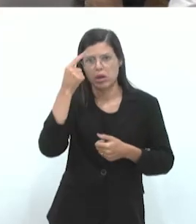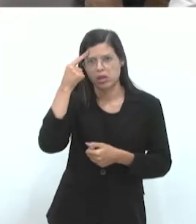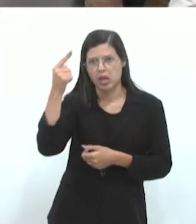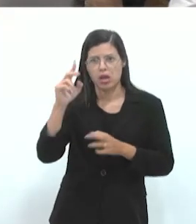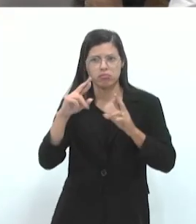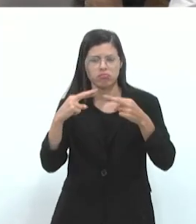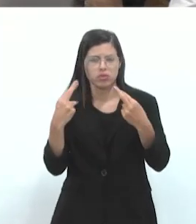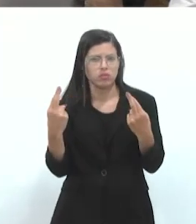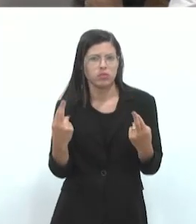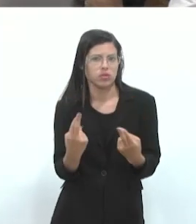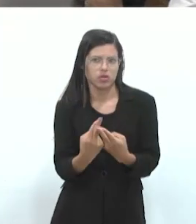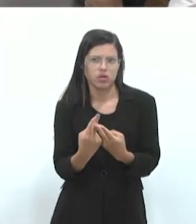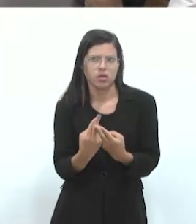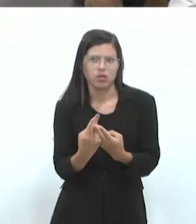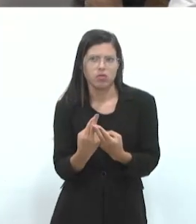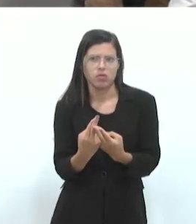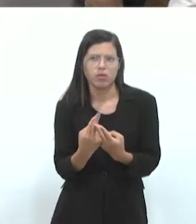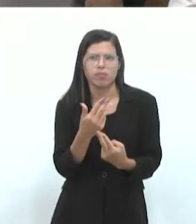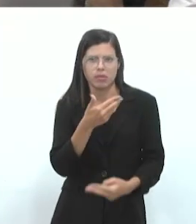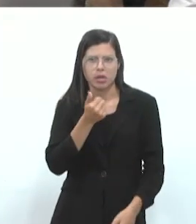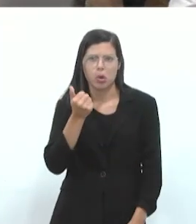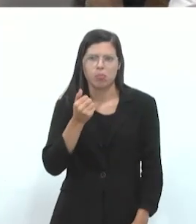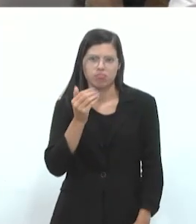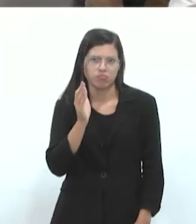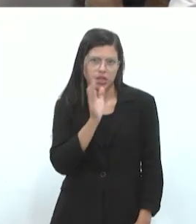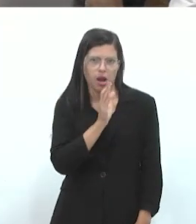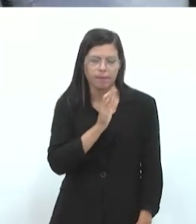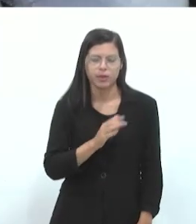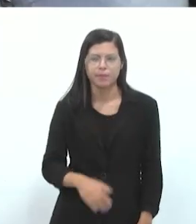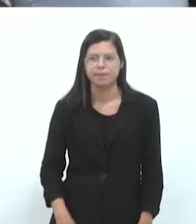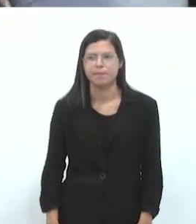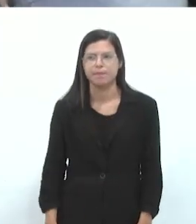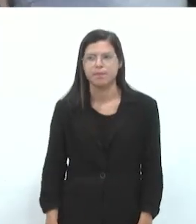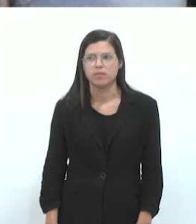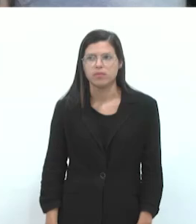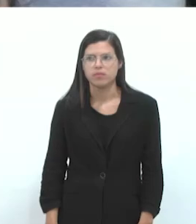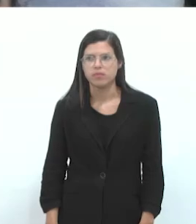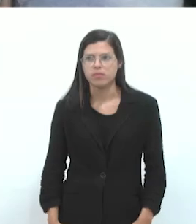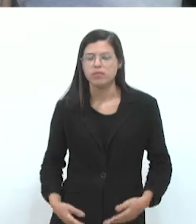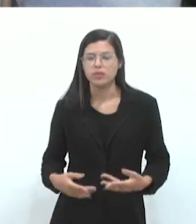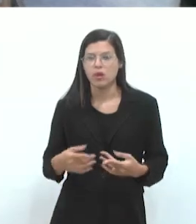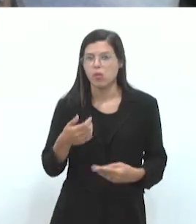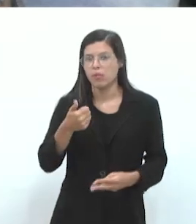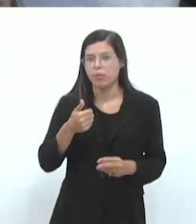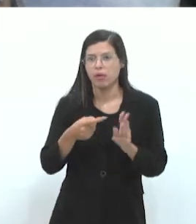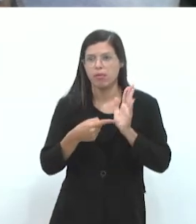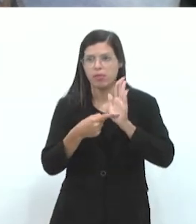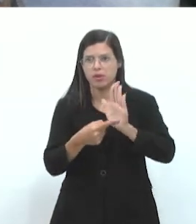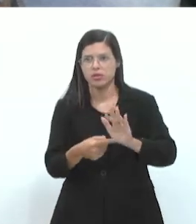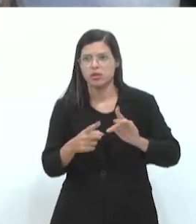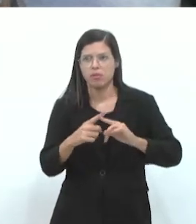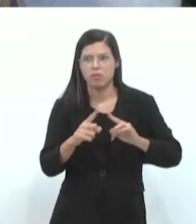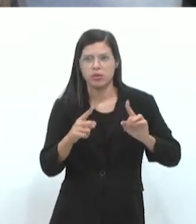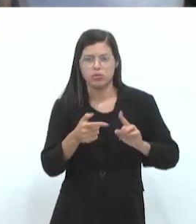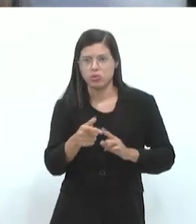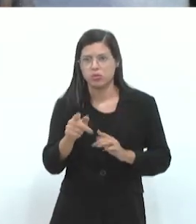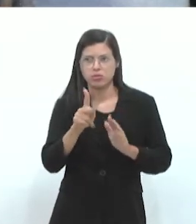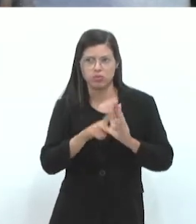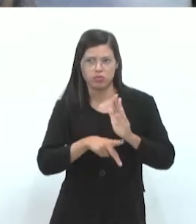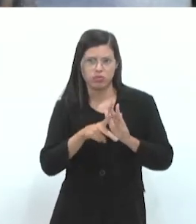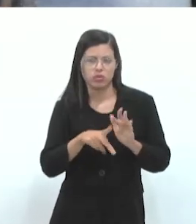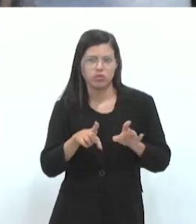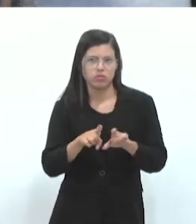gente otimiza e ganha tempo. E até porque eu fui o primeiro a apresentar, mas possivelmente outros projetos aconteceram. Aí já